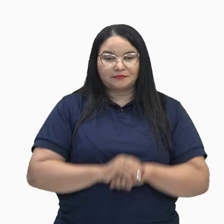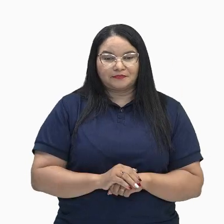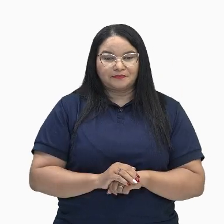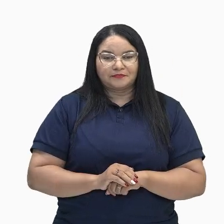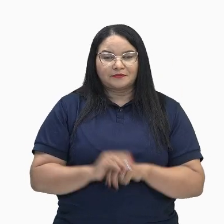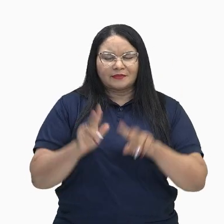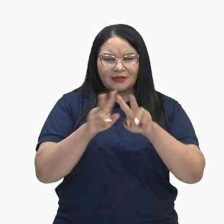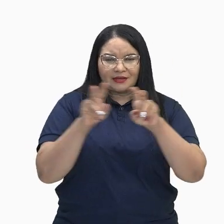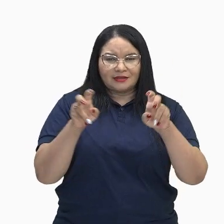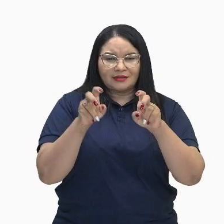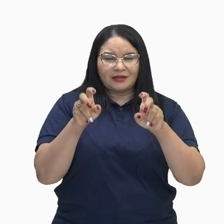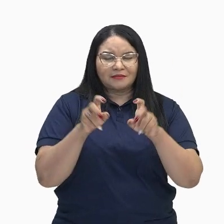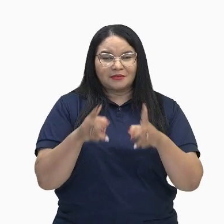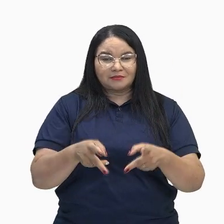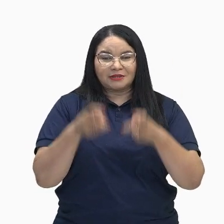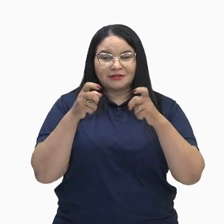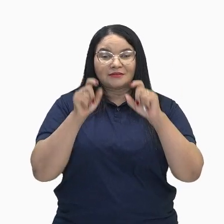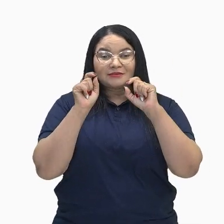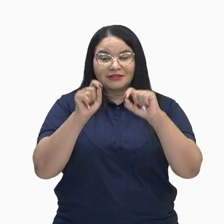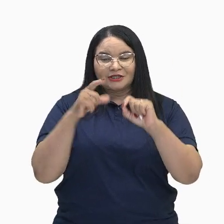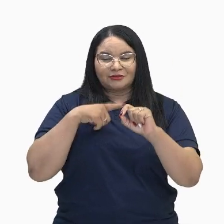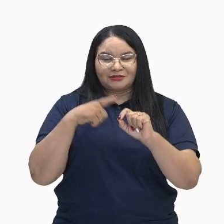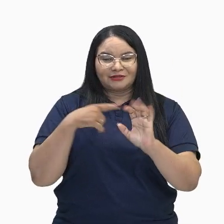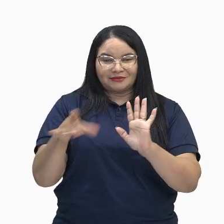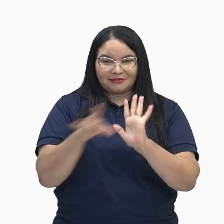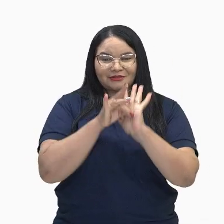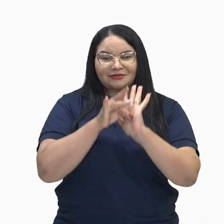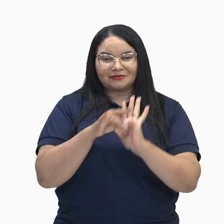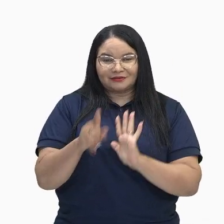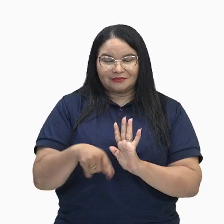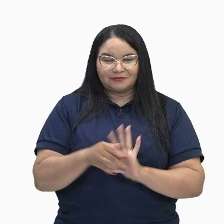poema, a gente já observa que tem uma personificação, né?